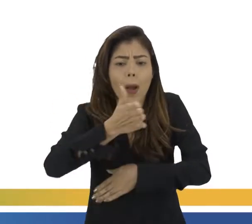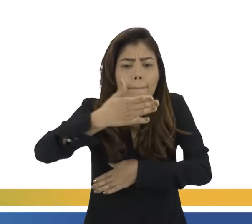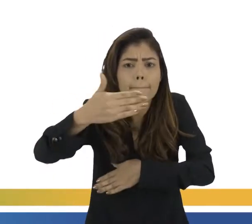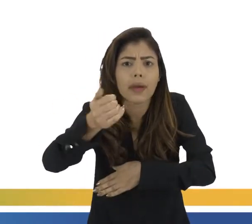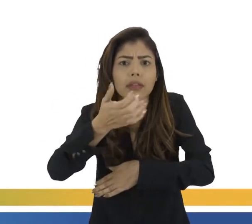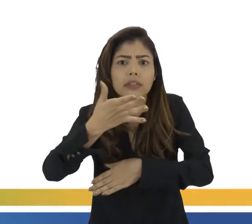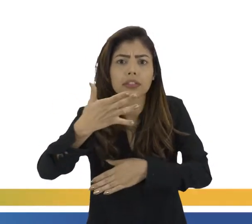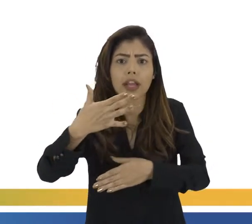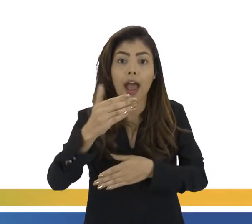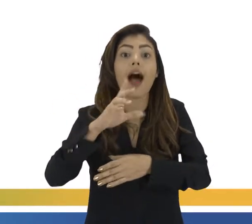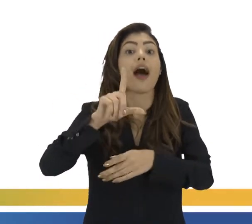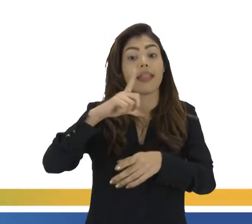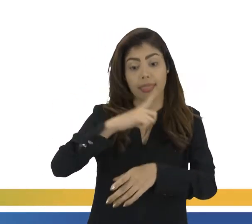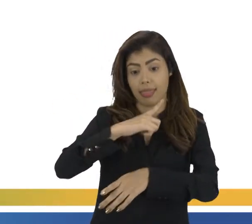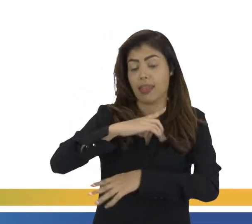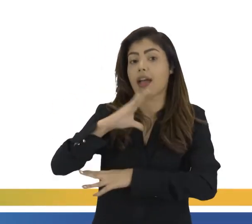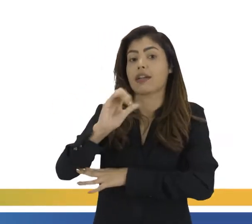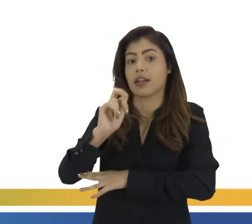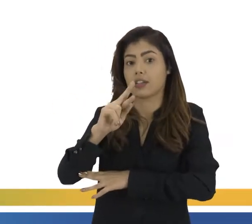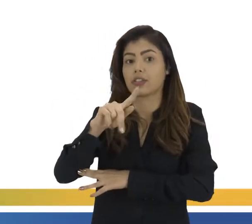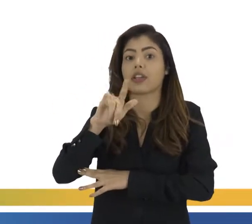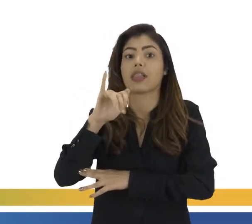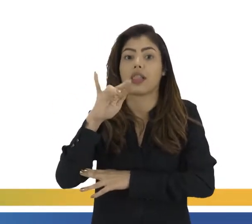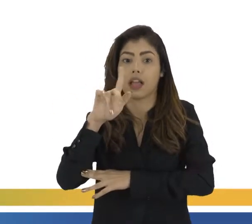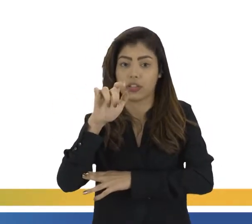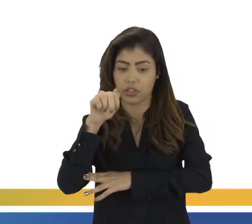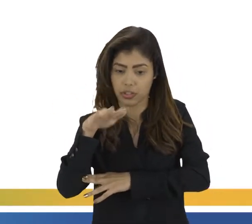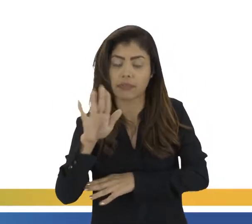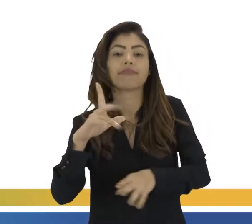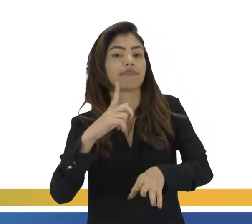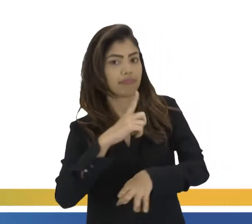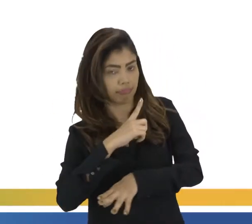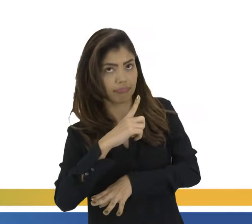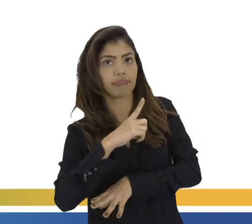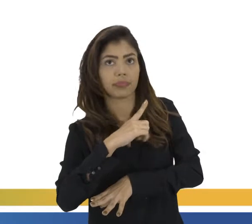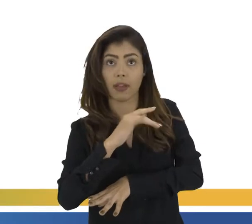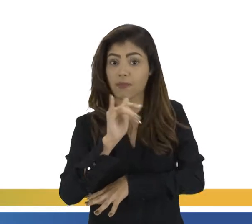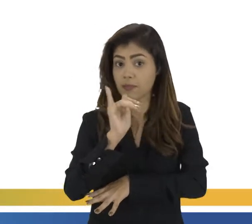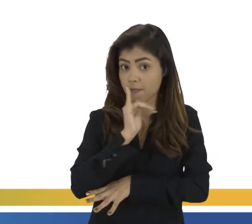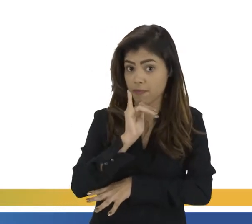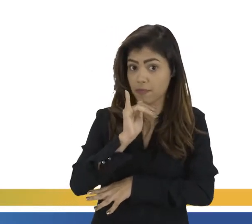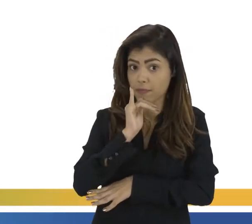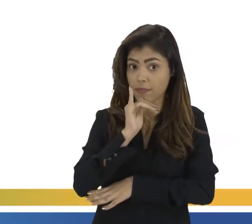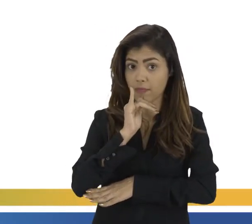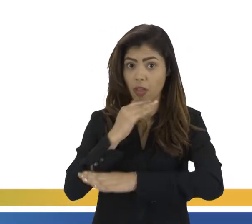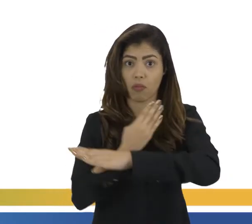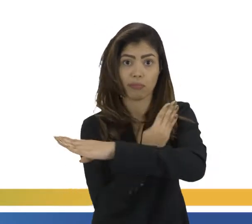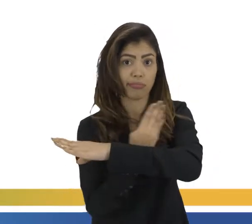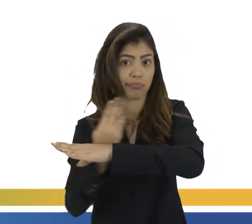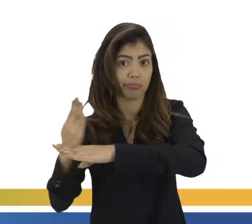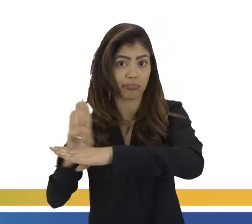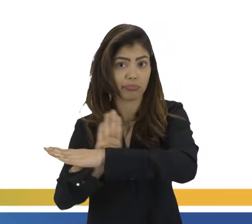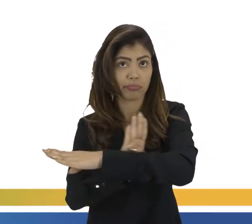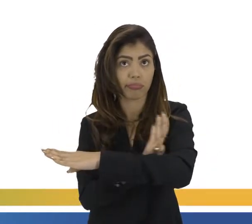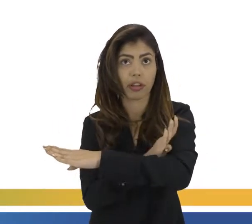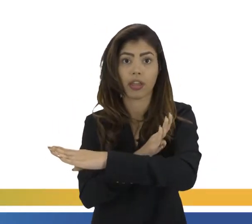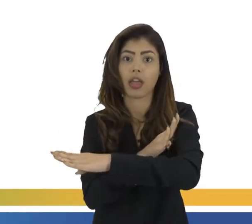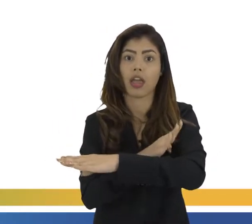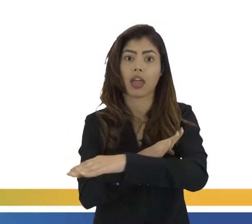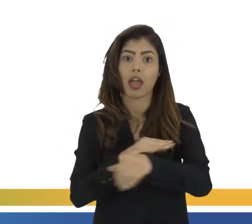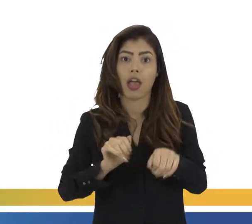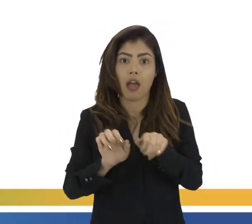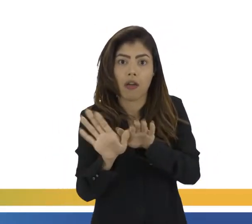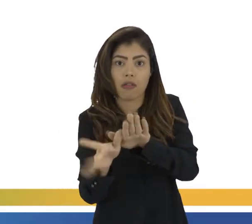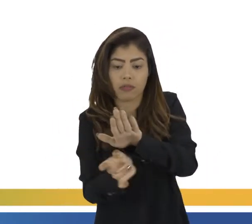peixes cartilaginosos, certo? Possui cartilagem. Nós temos exemplo clássico, o tubarão e as